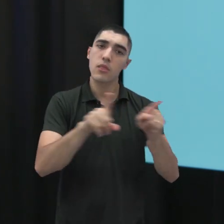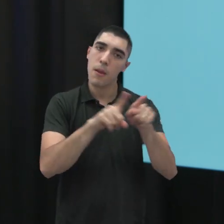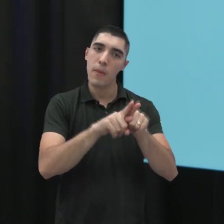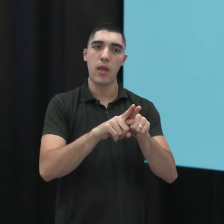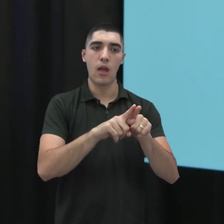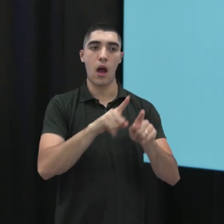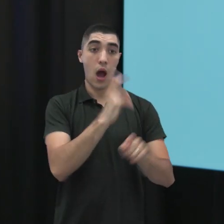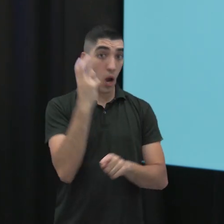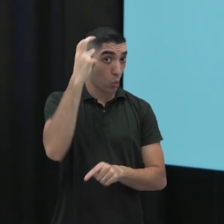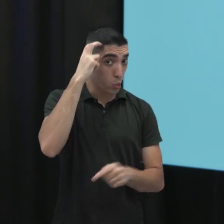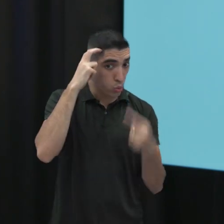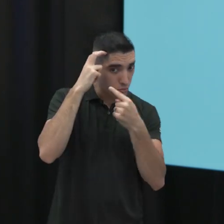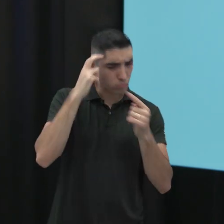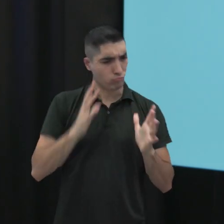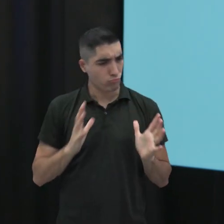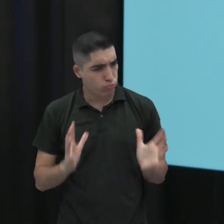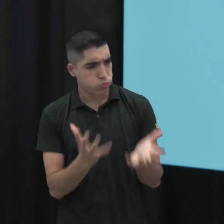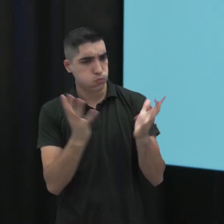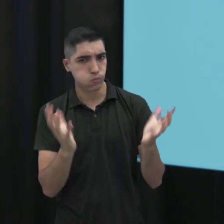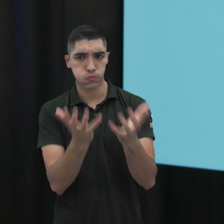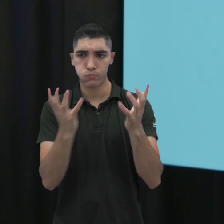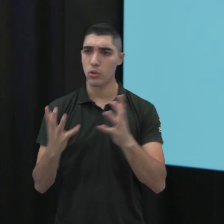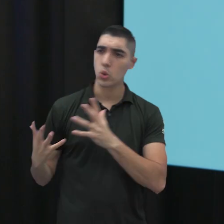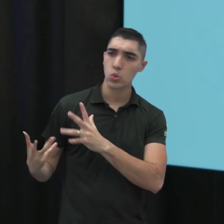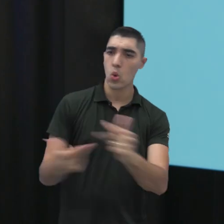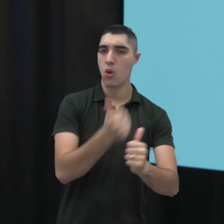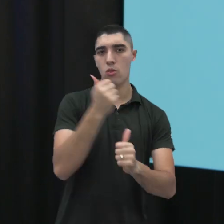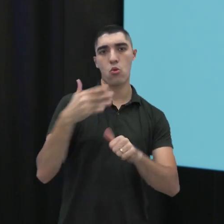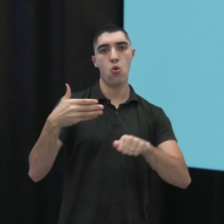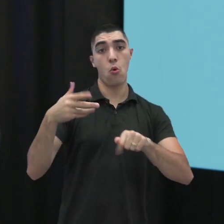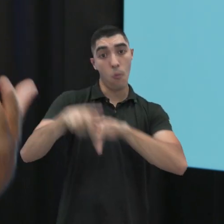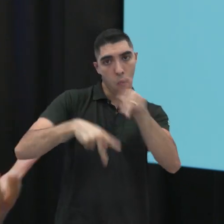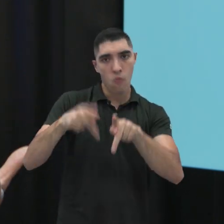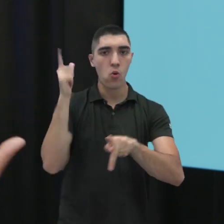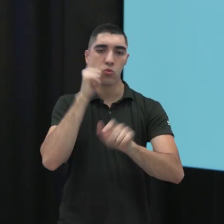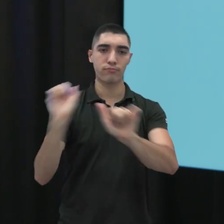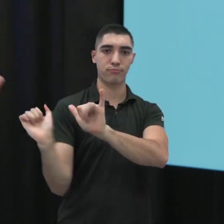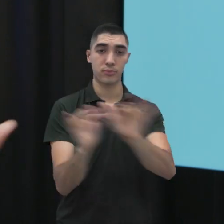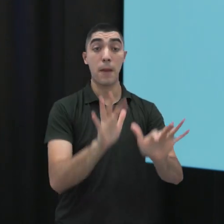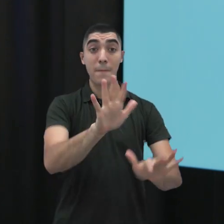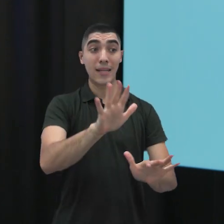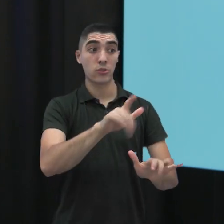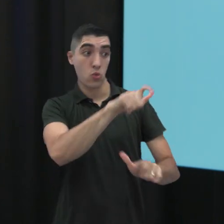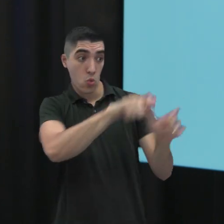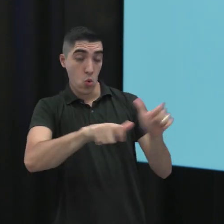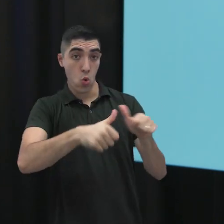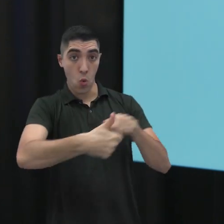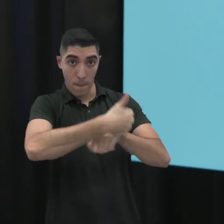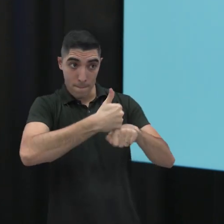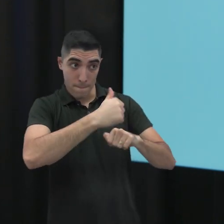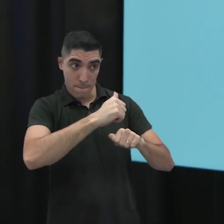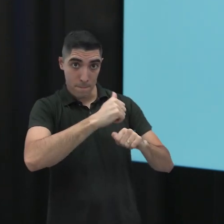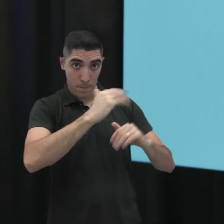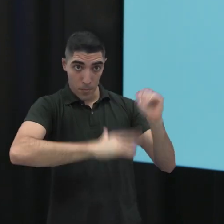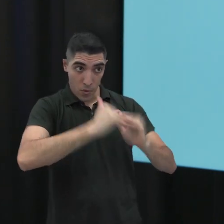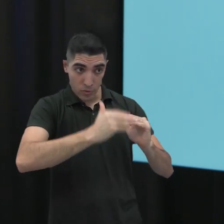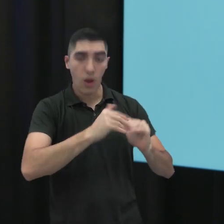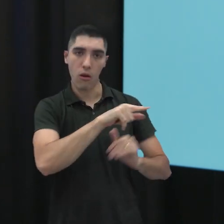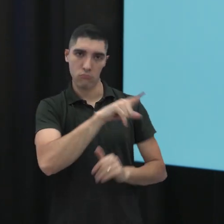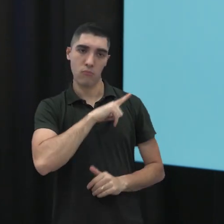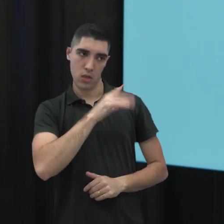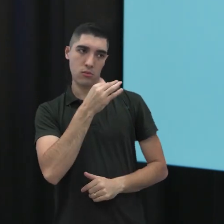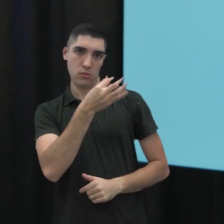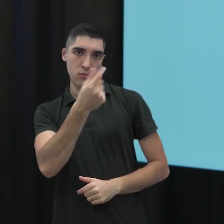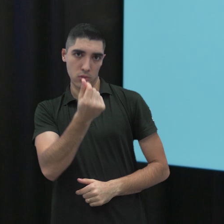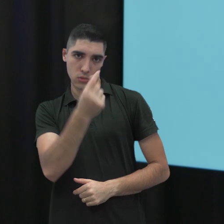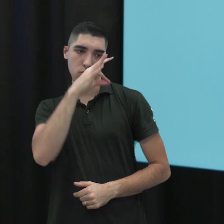cultura, propiciando o acesso ao público de forma gratuita. Mas os profissionais são todos remunerados, né? É um trabalho, é uma profissão.